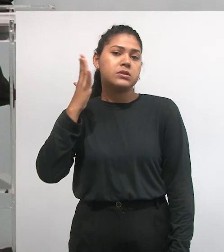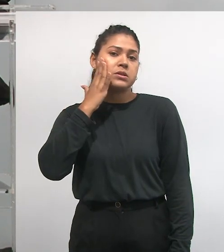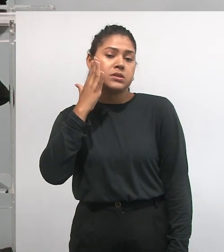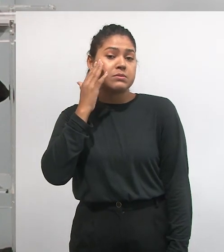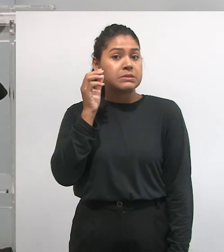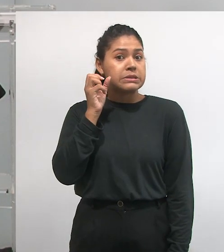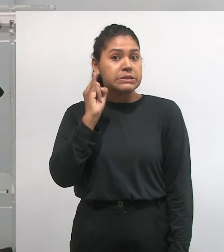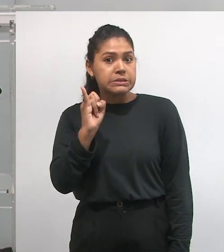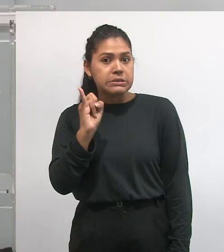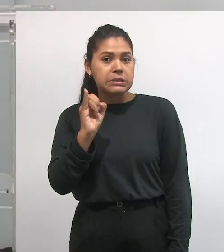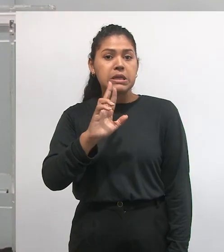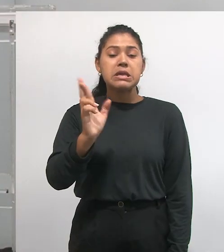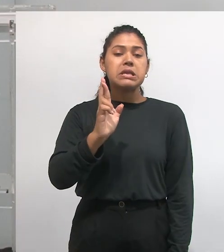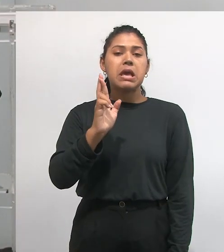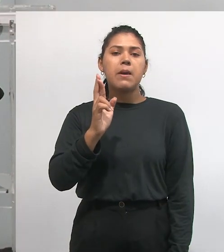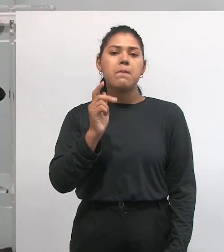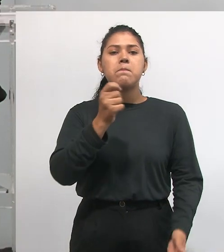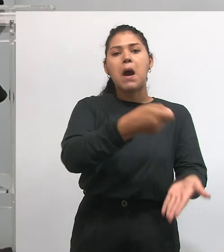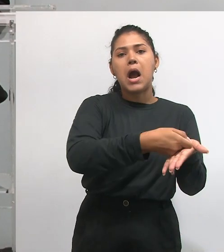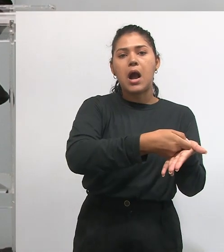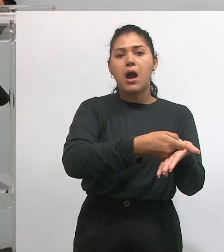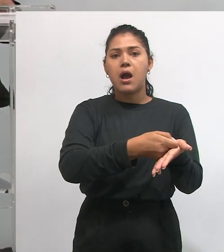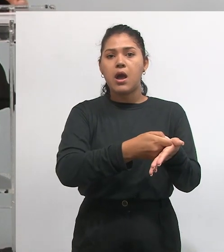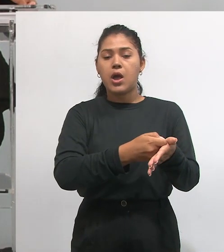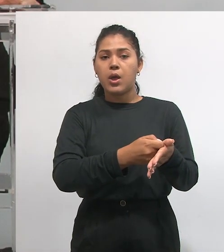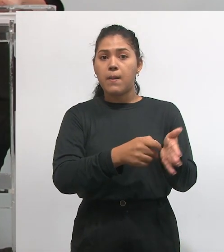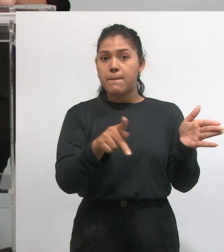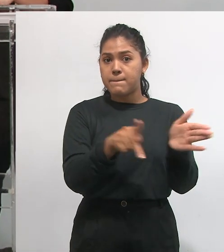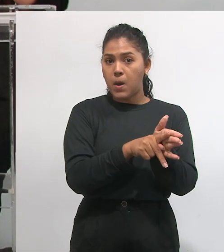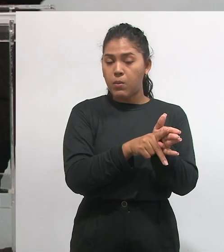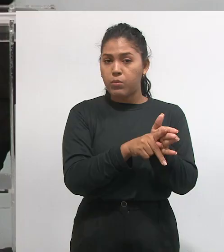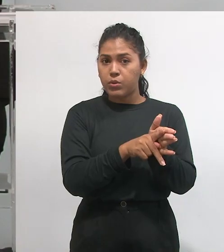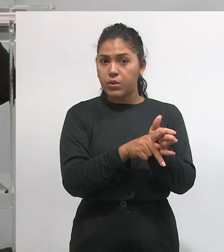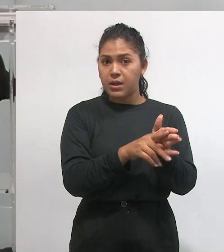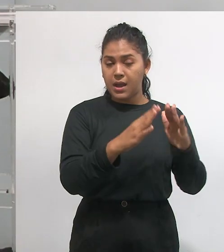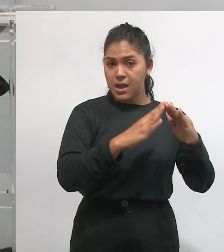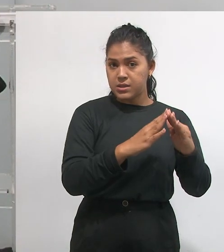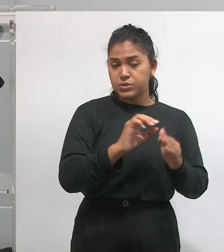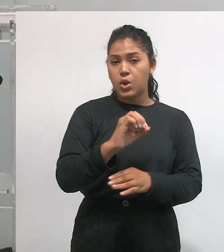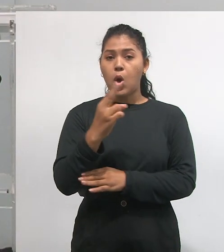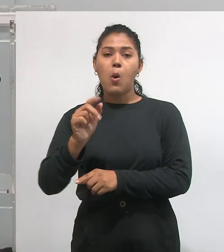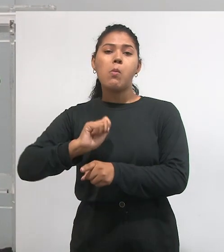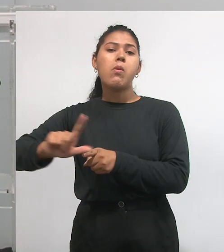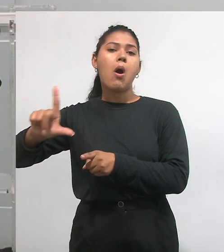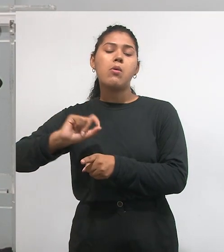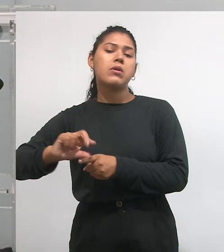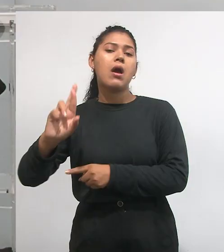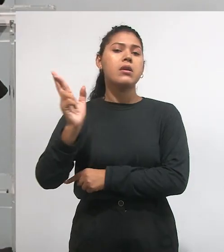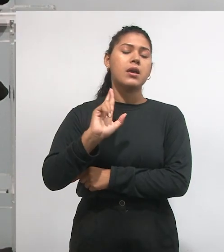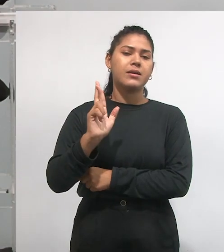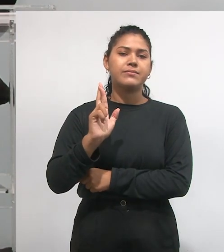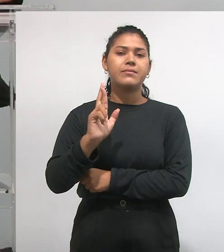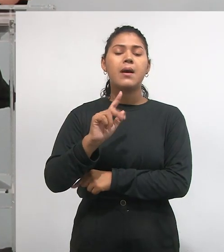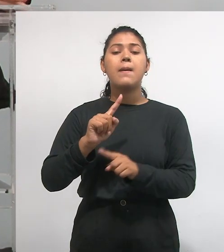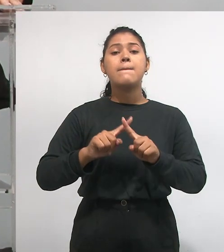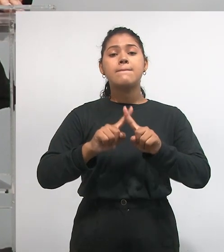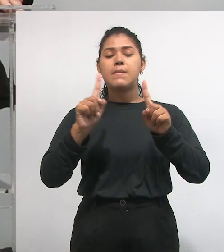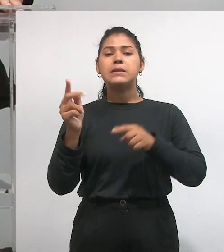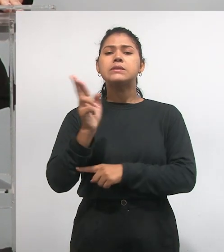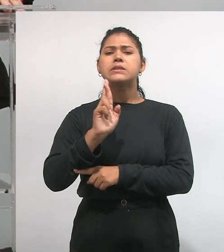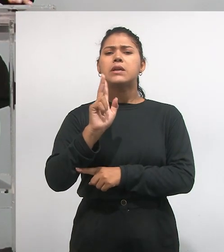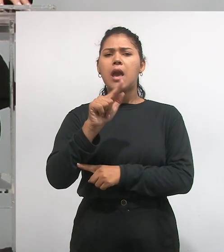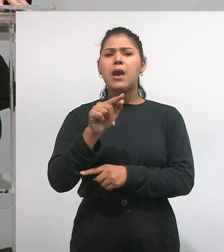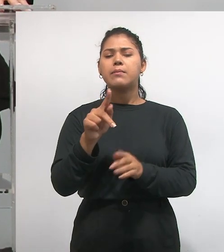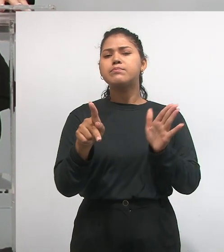fez uma convenção particular para dizer que quem vai pagar o tributo é X, sendo que quem é o proprietário